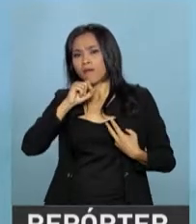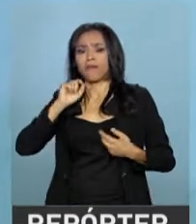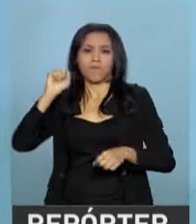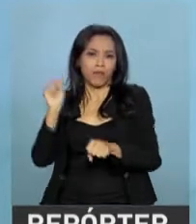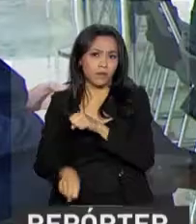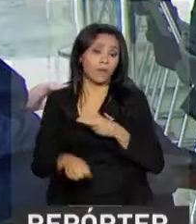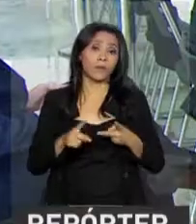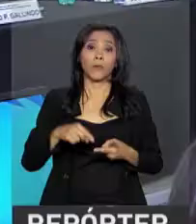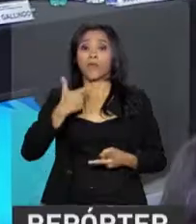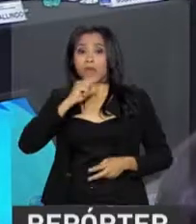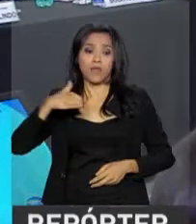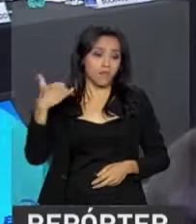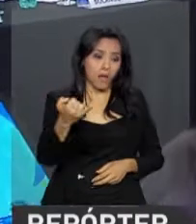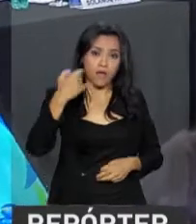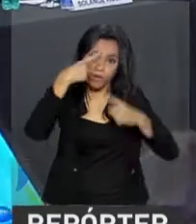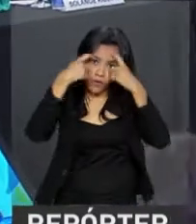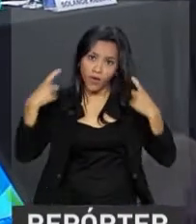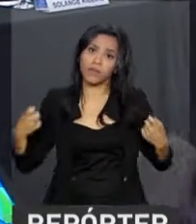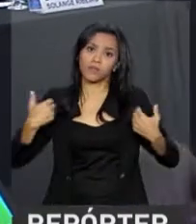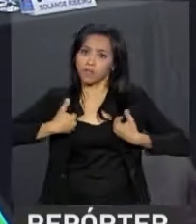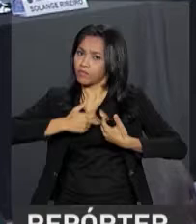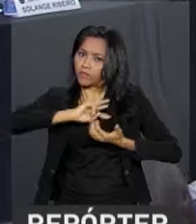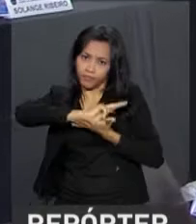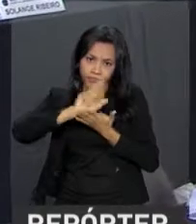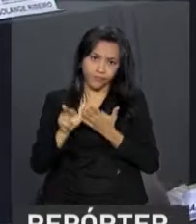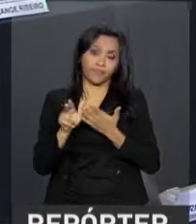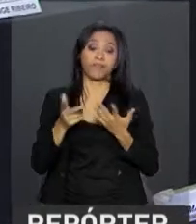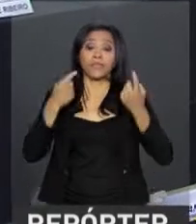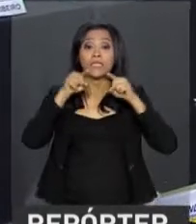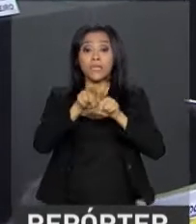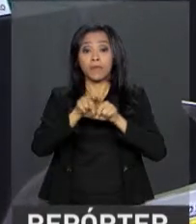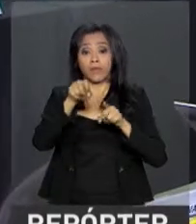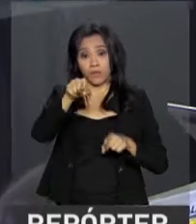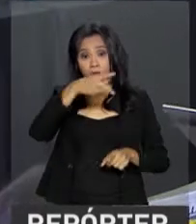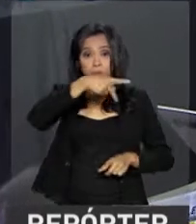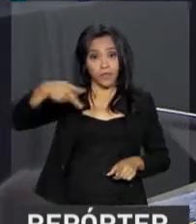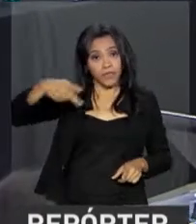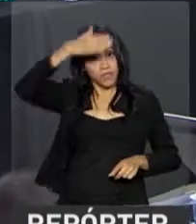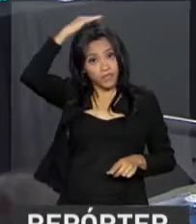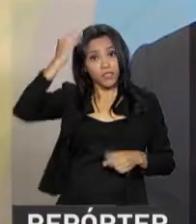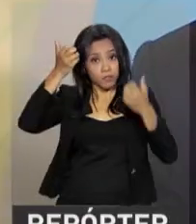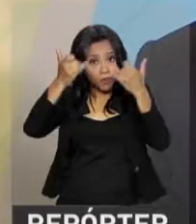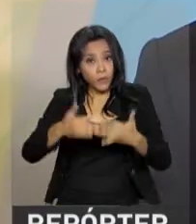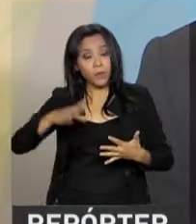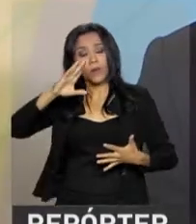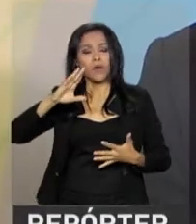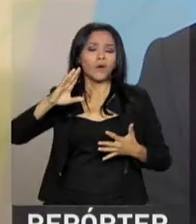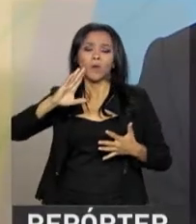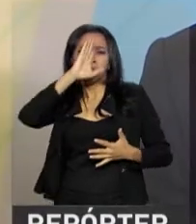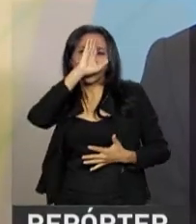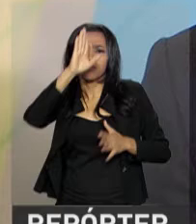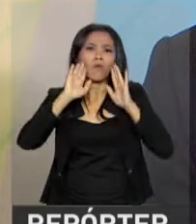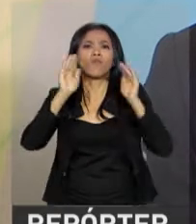que cometeram crimes hediondos. O presidente Michel Temer também destacou a prioridade que tem sido dada à segurança. Nós tomamos